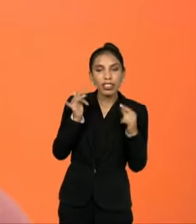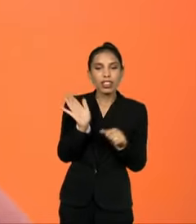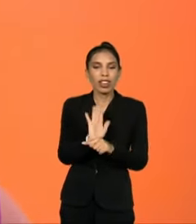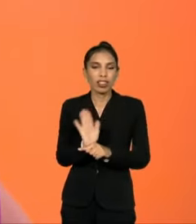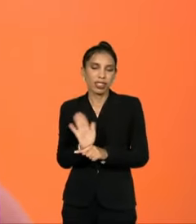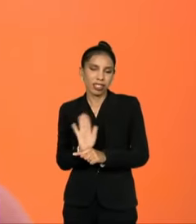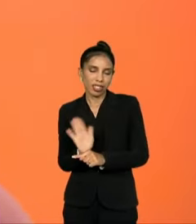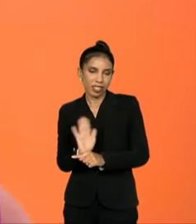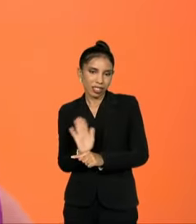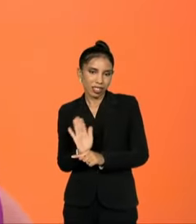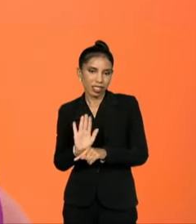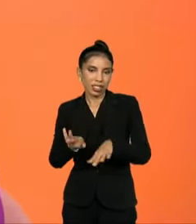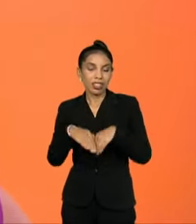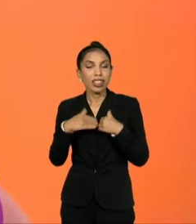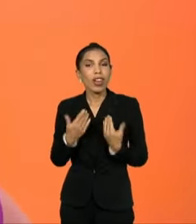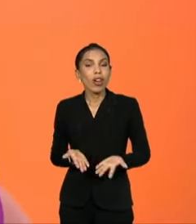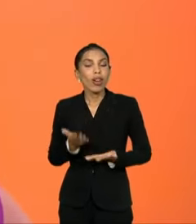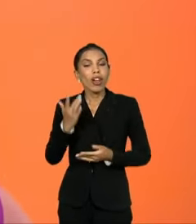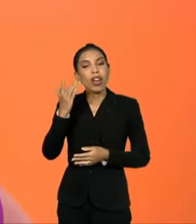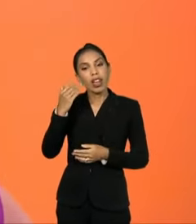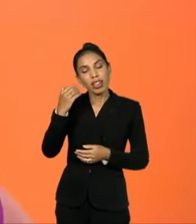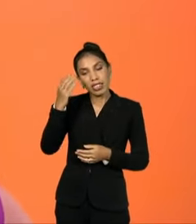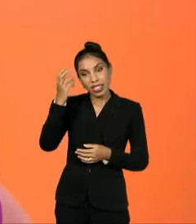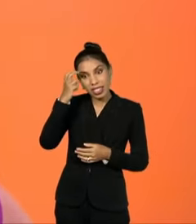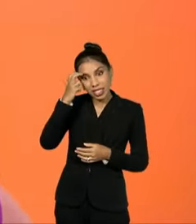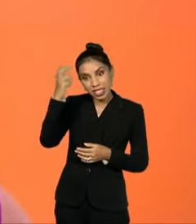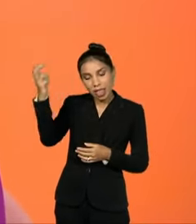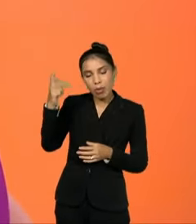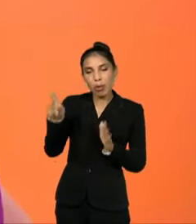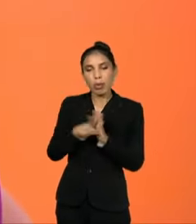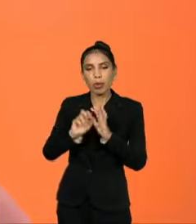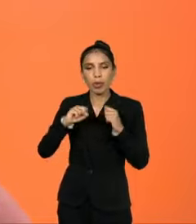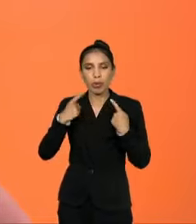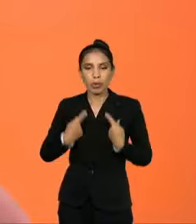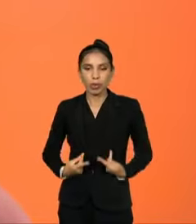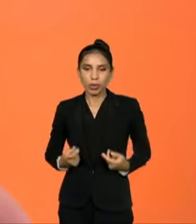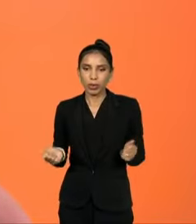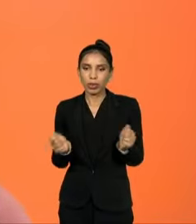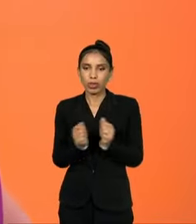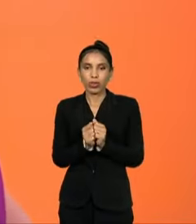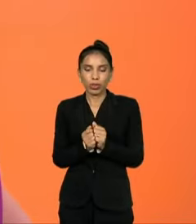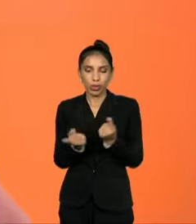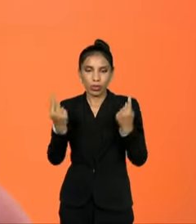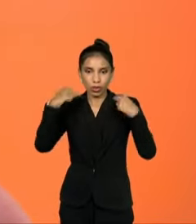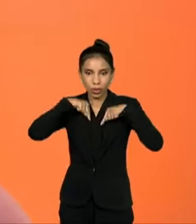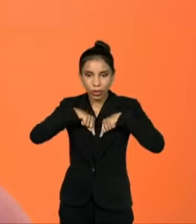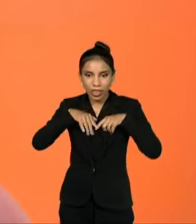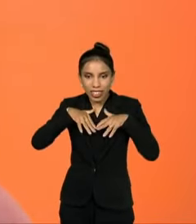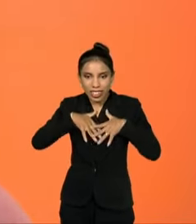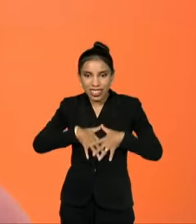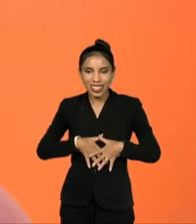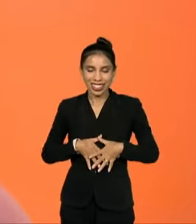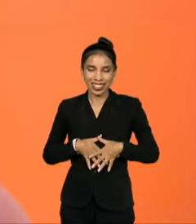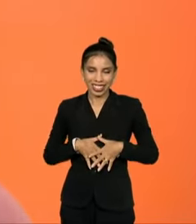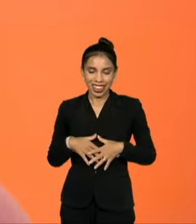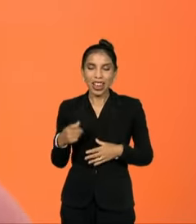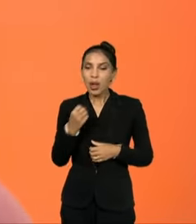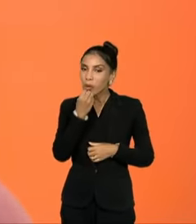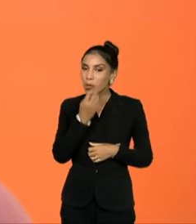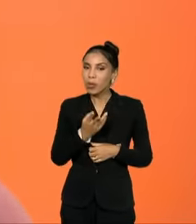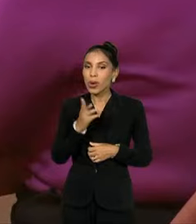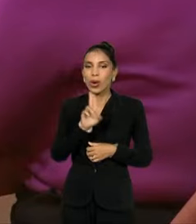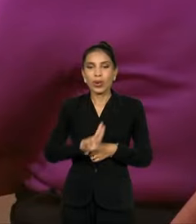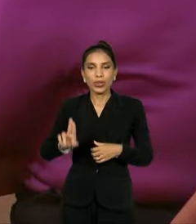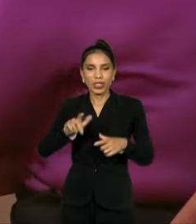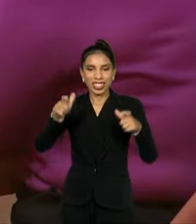cinema, então eu acho que esses saberes são saberes humanos que precisam andar juntos, é bom a gente conseguir usar esse espaço.